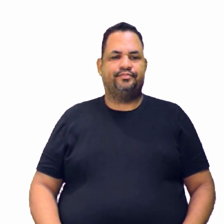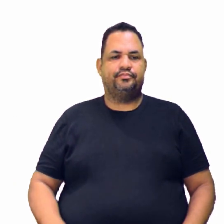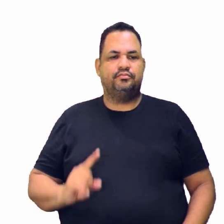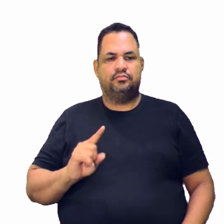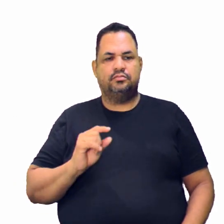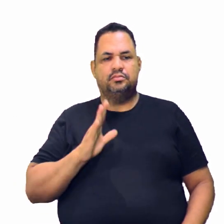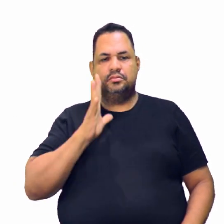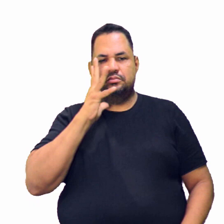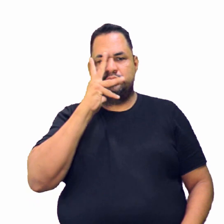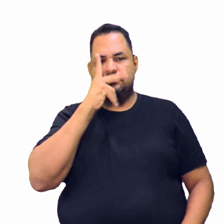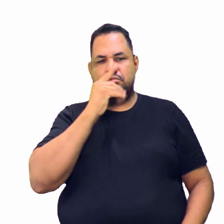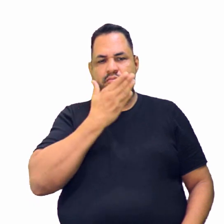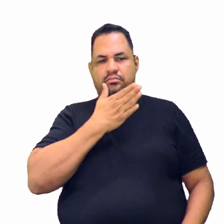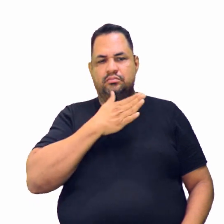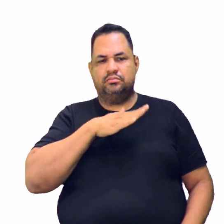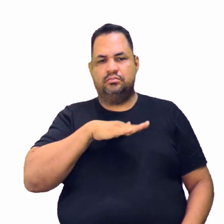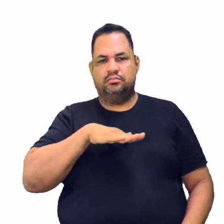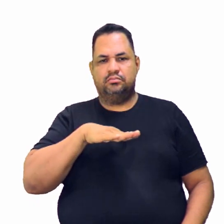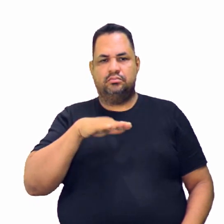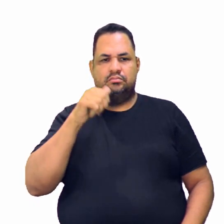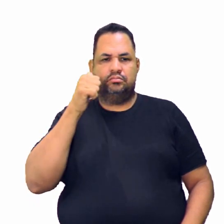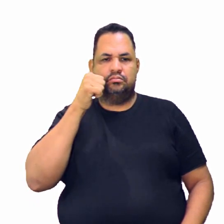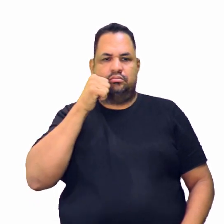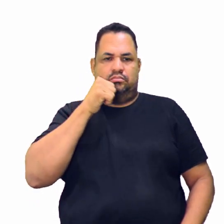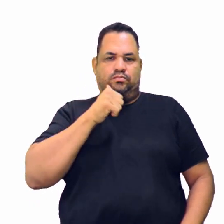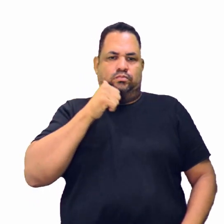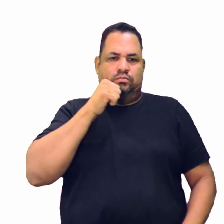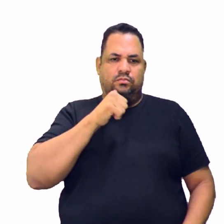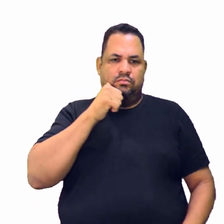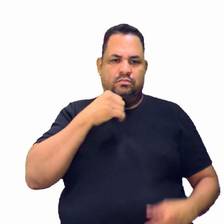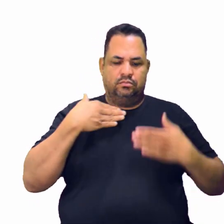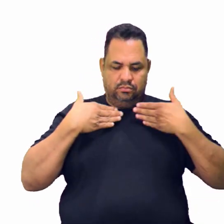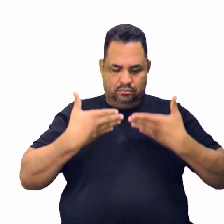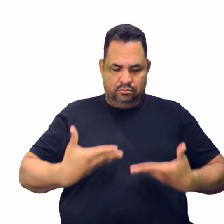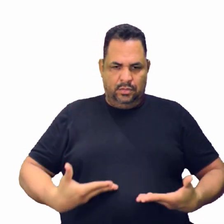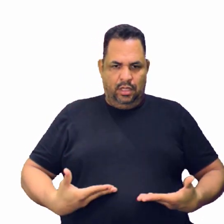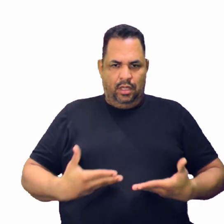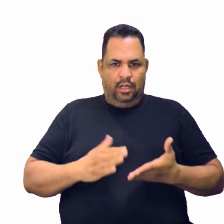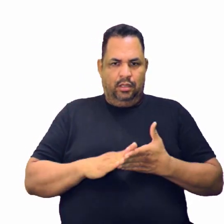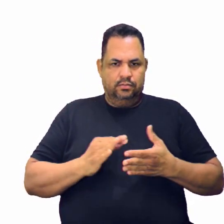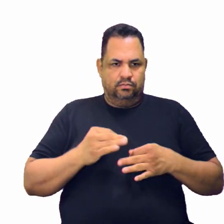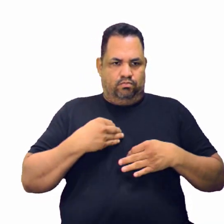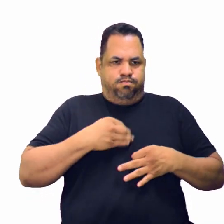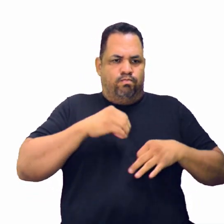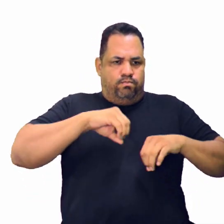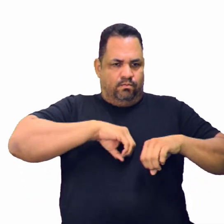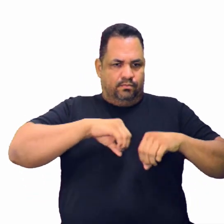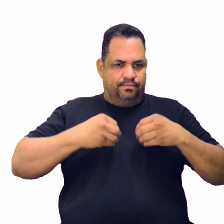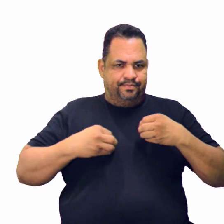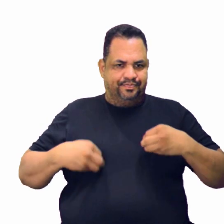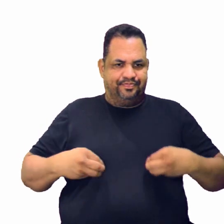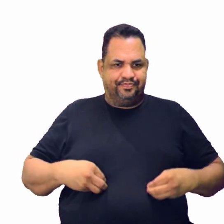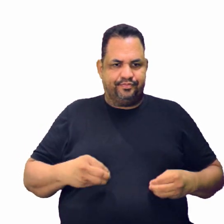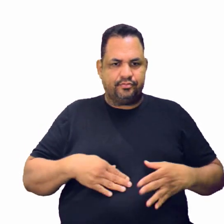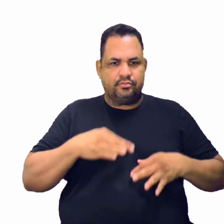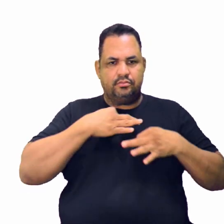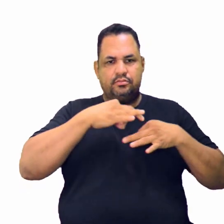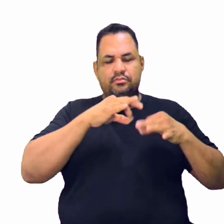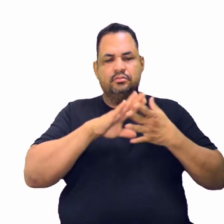Uma bela menina de vestido verde, com bolinhas vermelhas e laços amarelos no cabelo, chegou